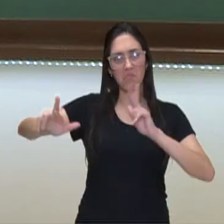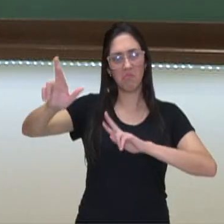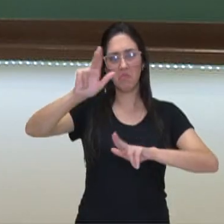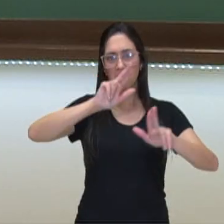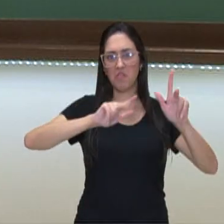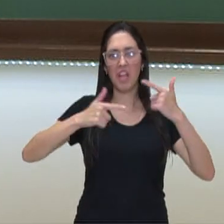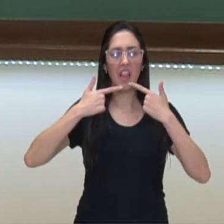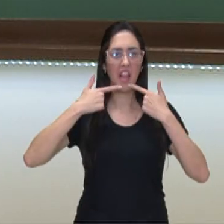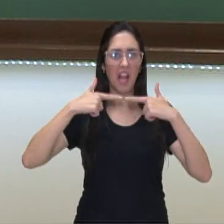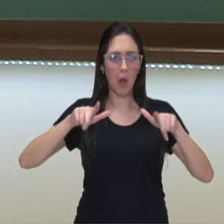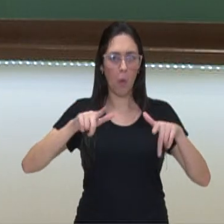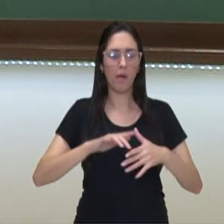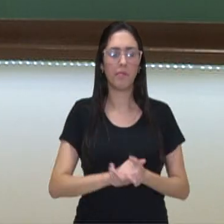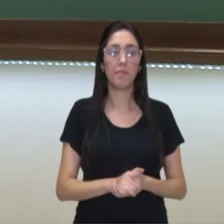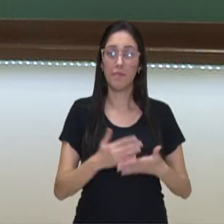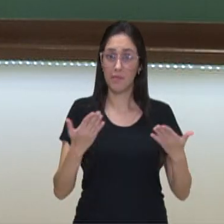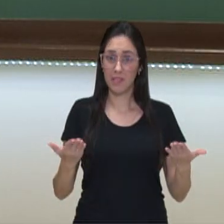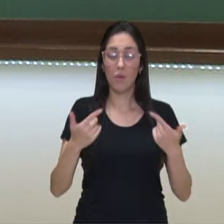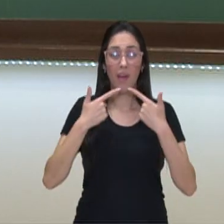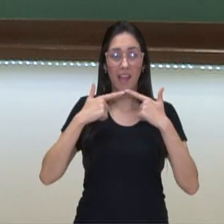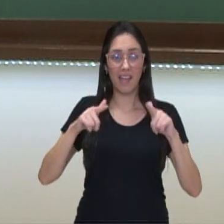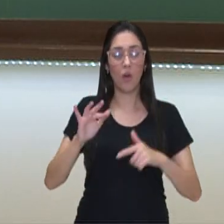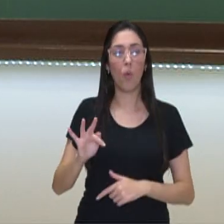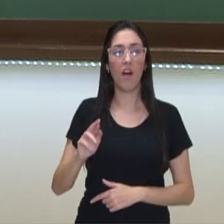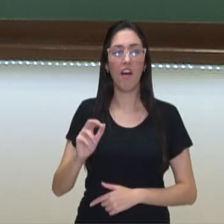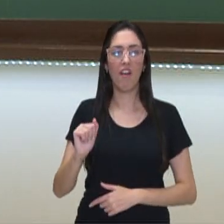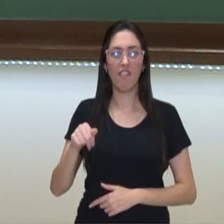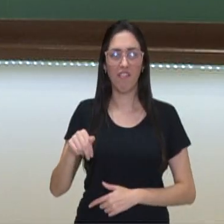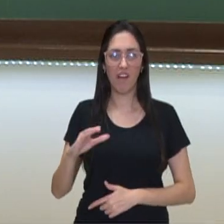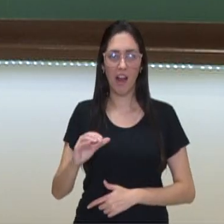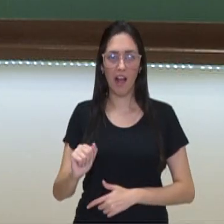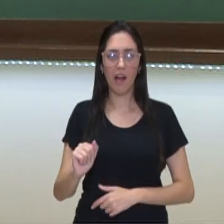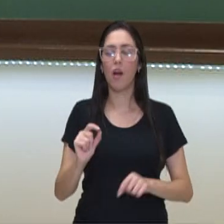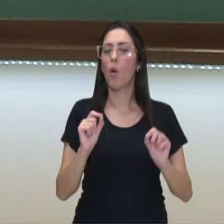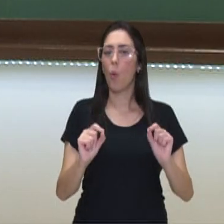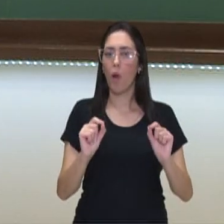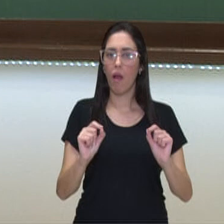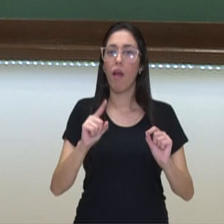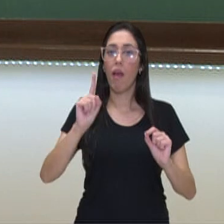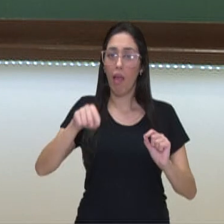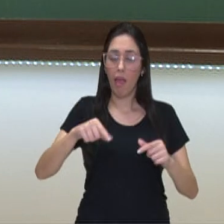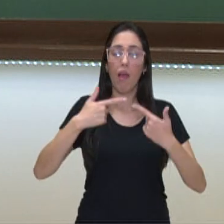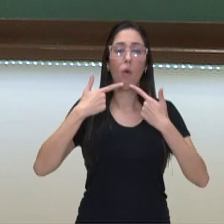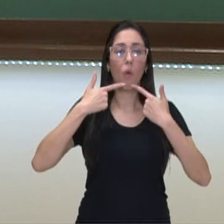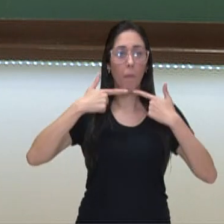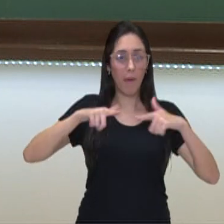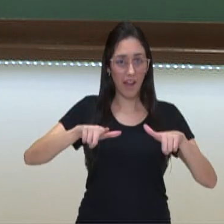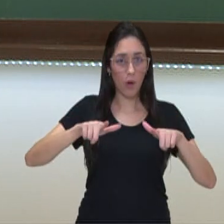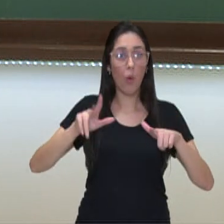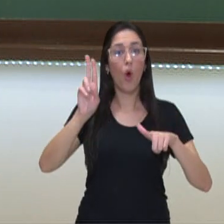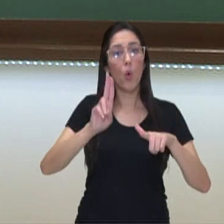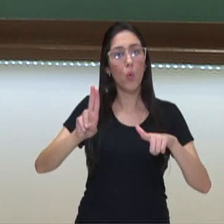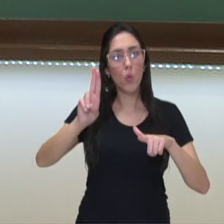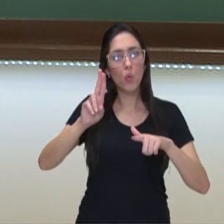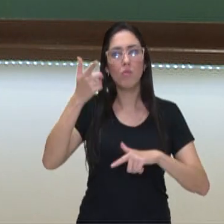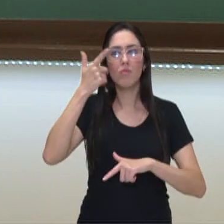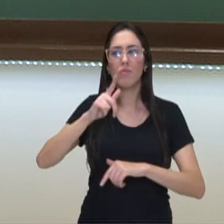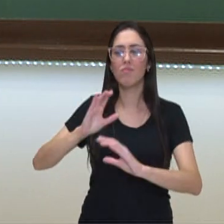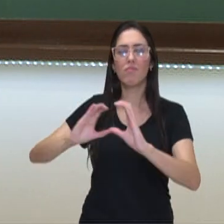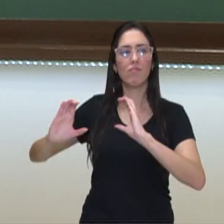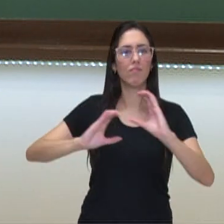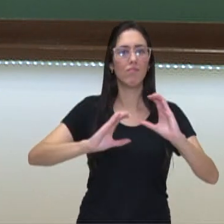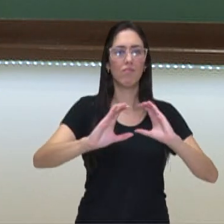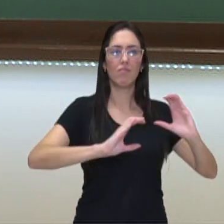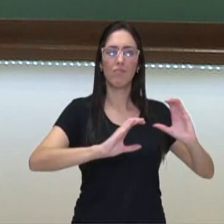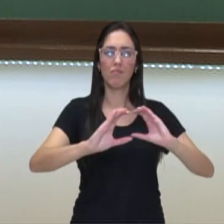nativas. Então, gente, a língua franca nada mais é do que uma língua que é utilizada para se comunicar com